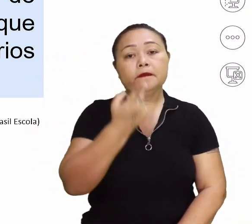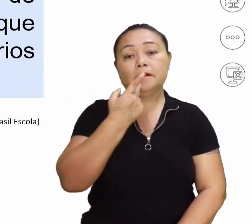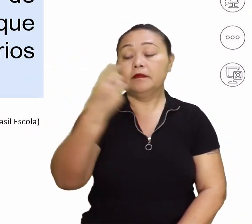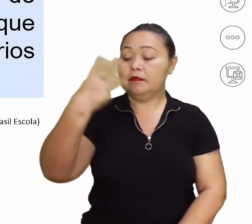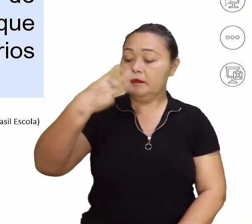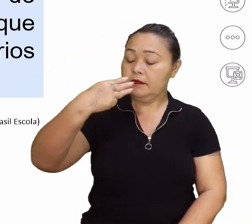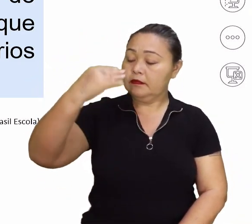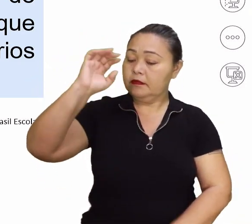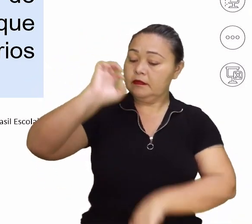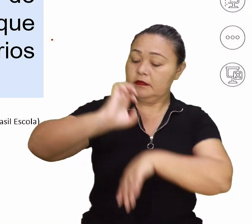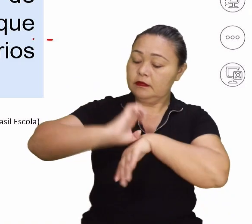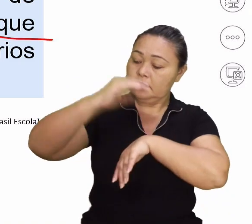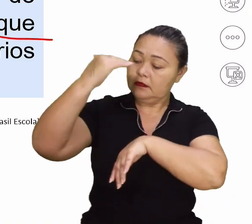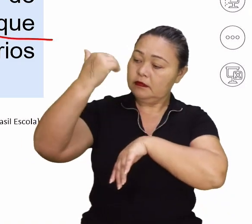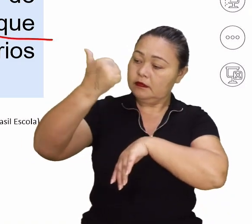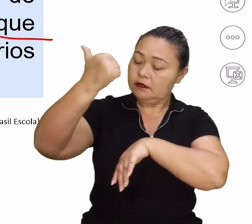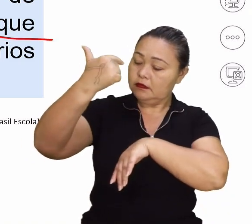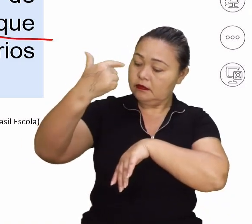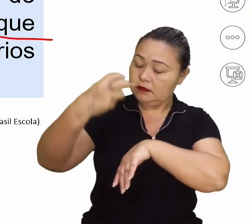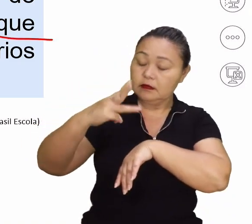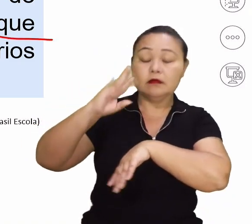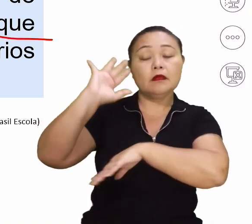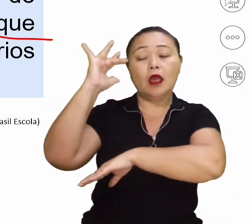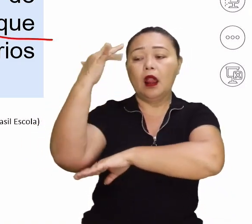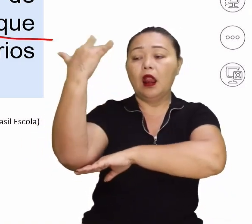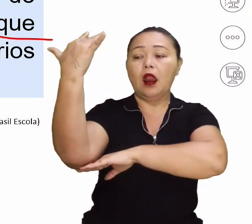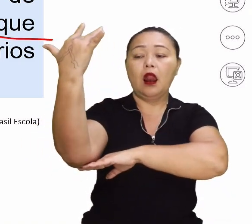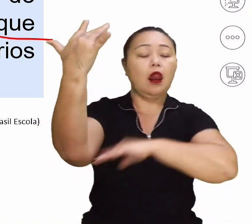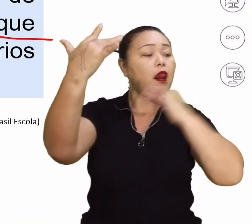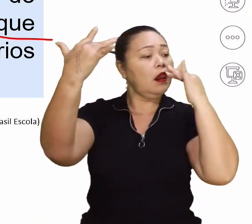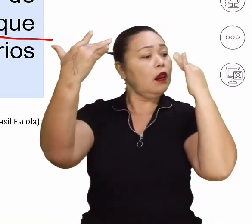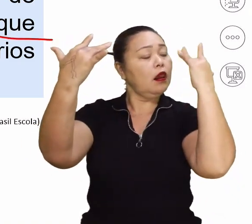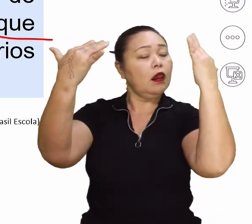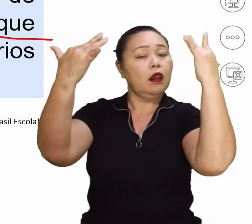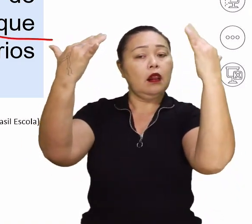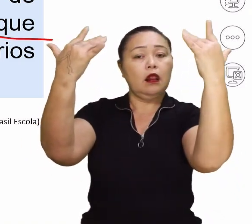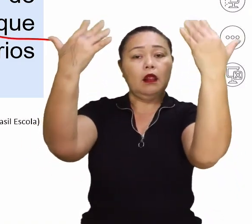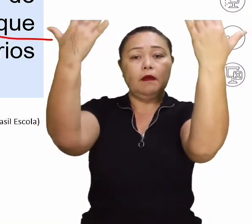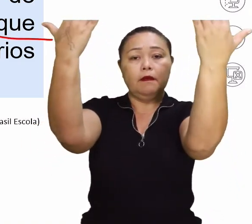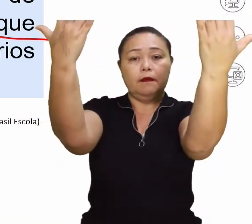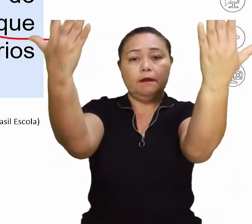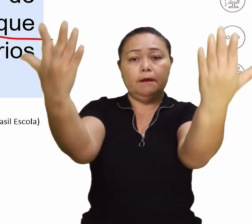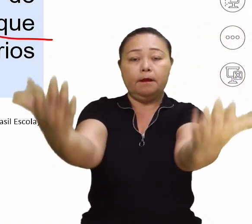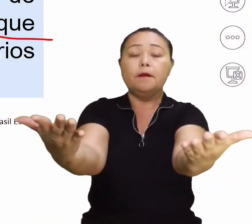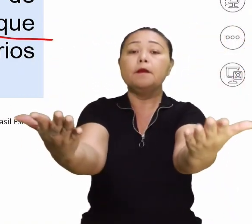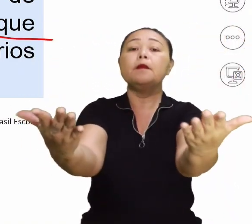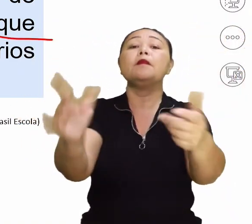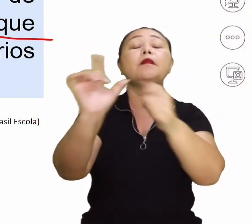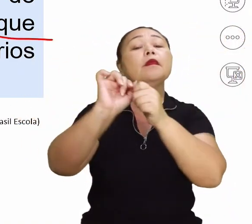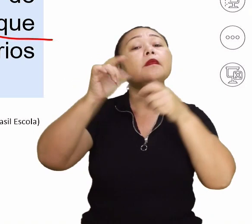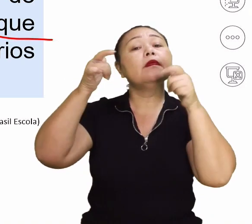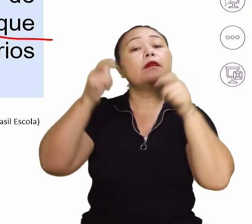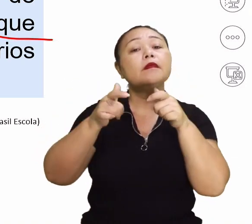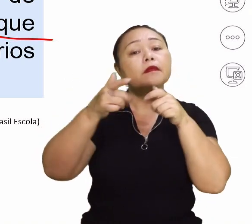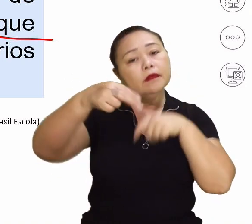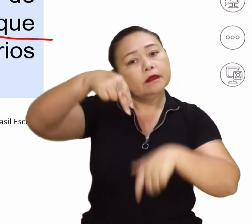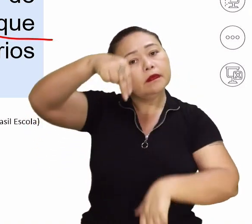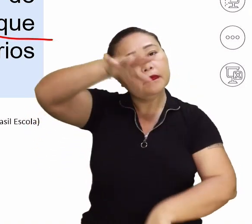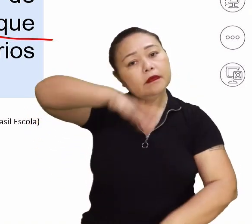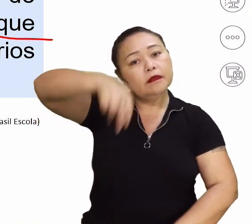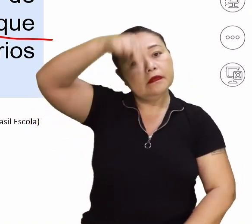terceiro estado que mais desmata, onde? Na região